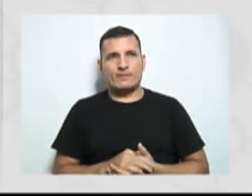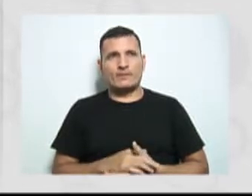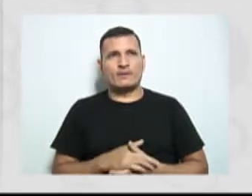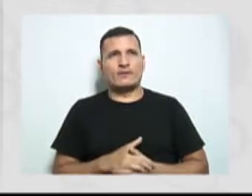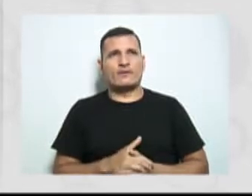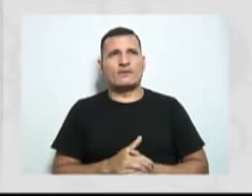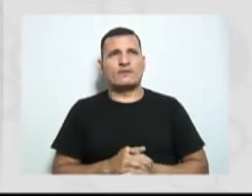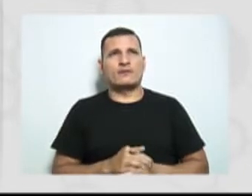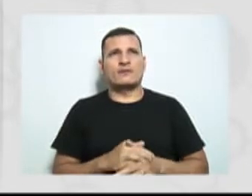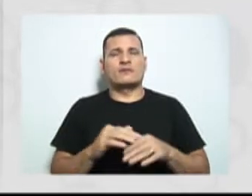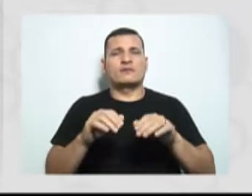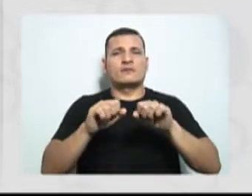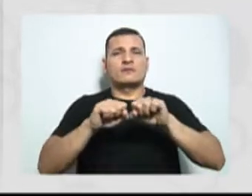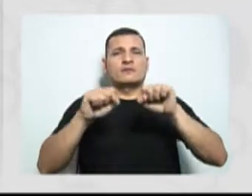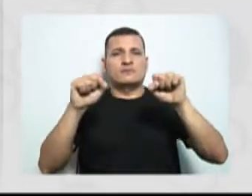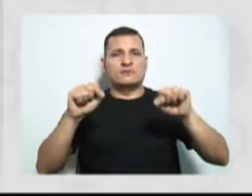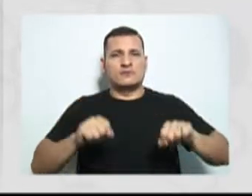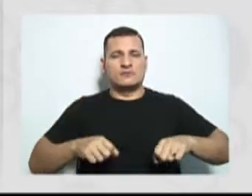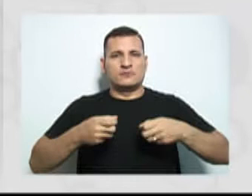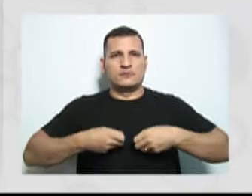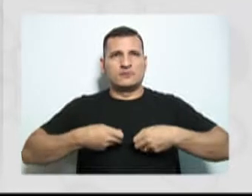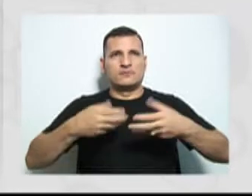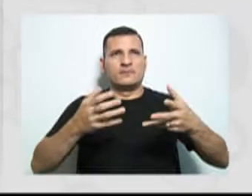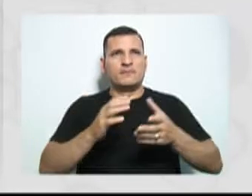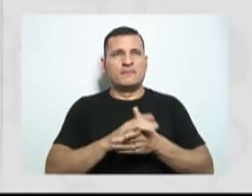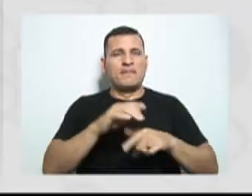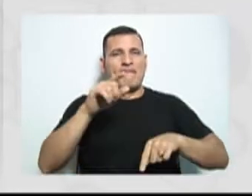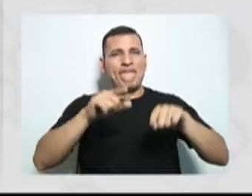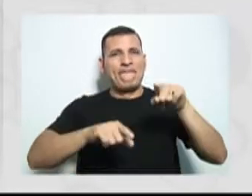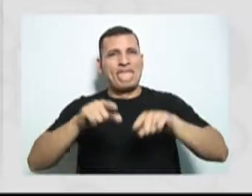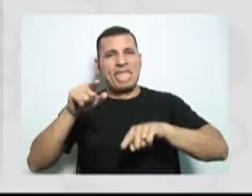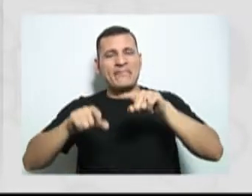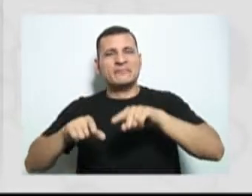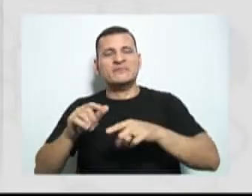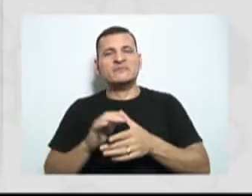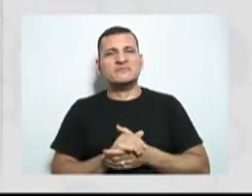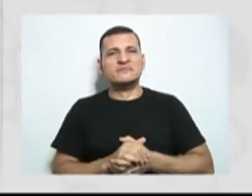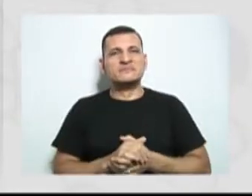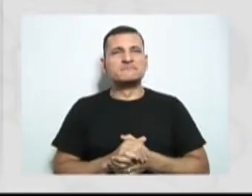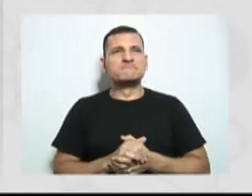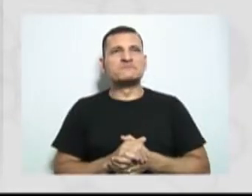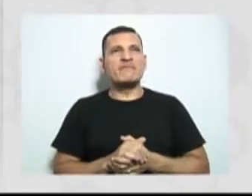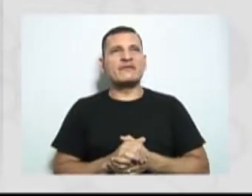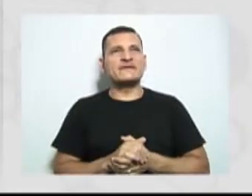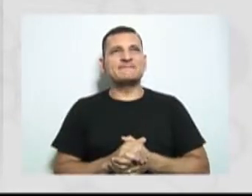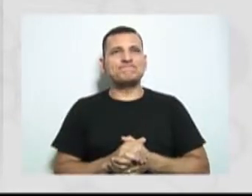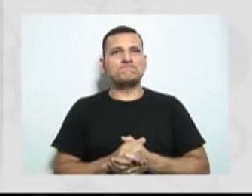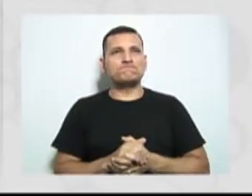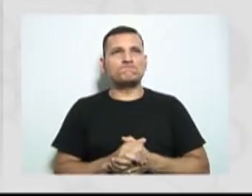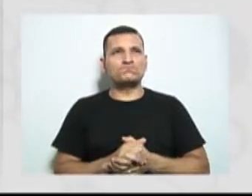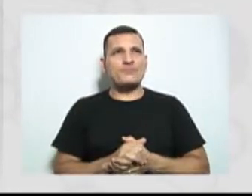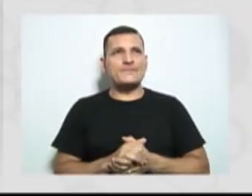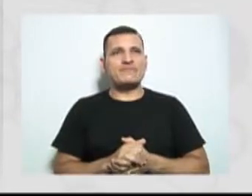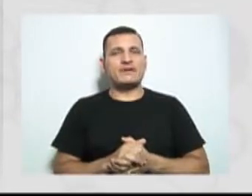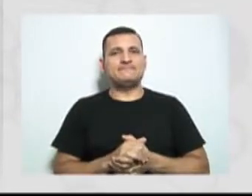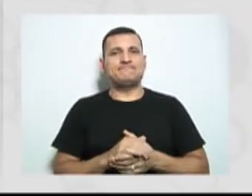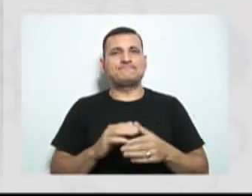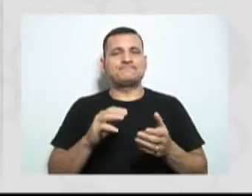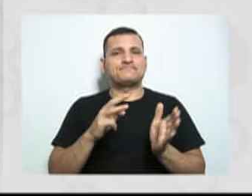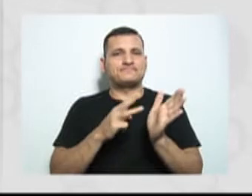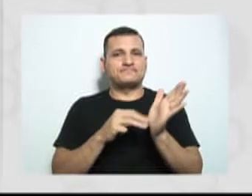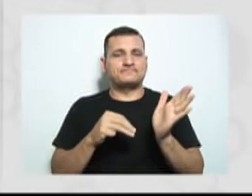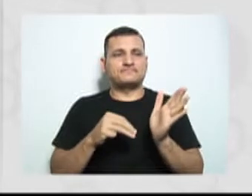Sistema de custeio variável. Vamos trabalhar. Falamos de absorção, agora vamos falar do variável. O método de custeio